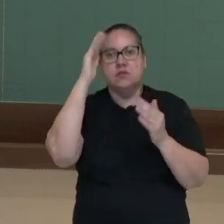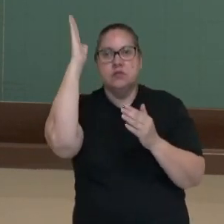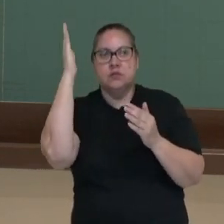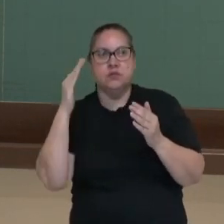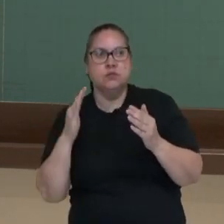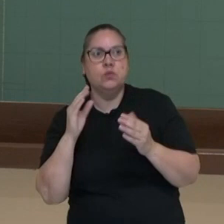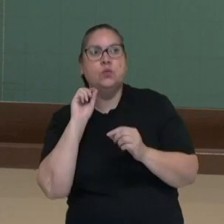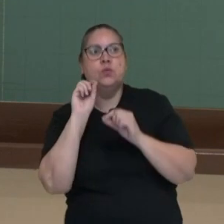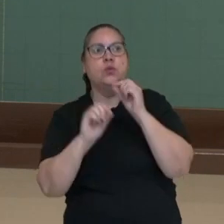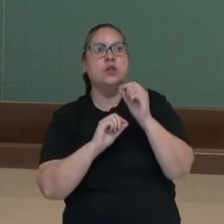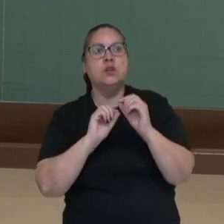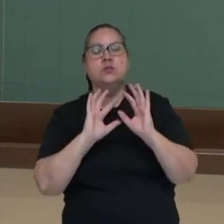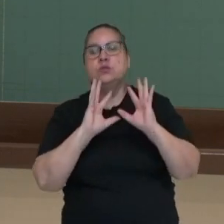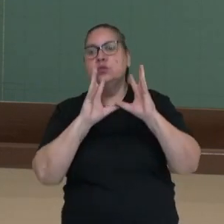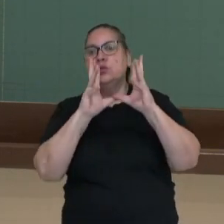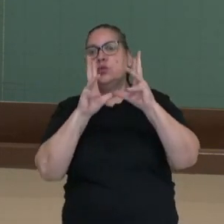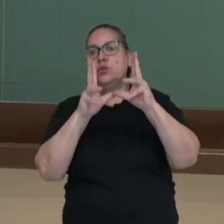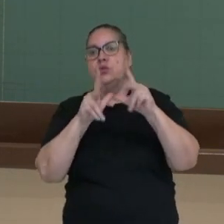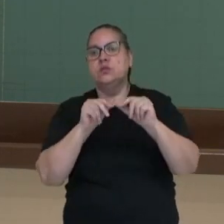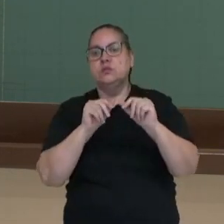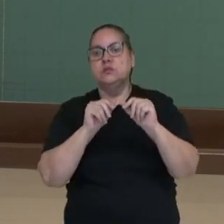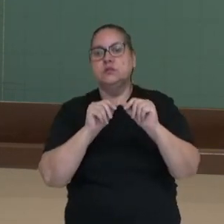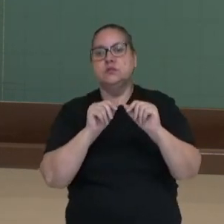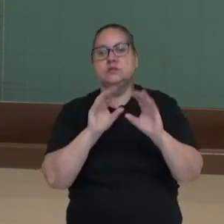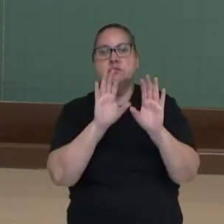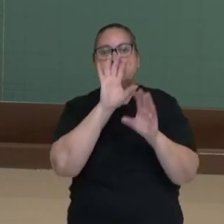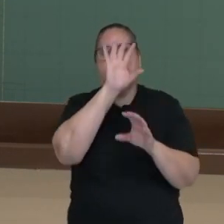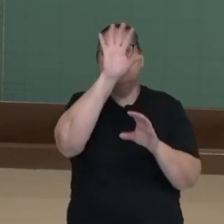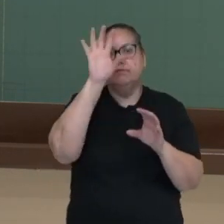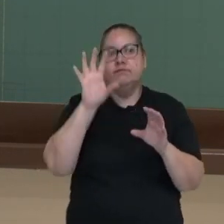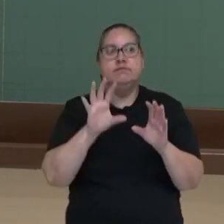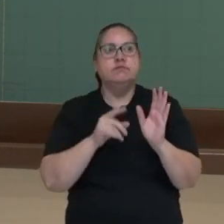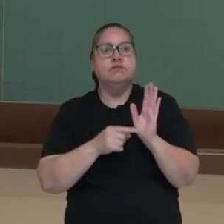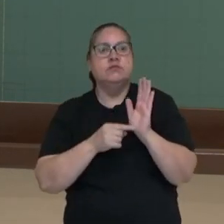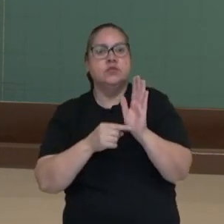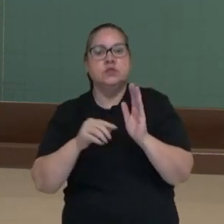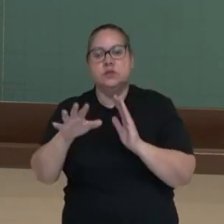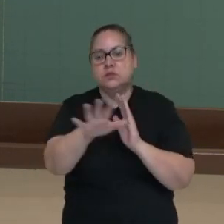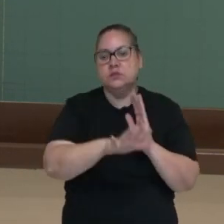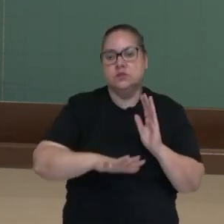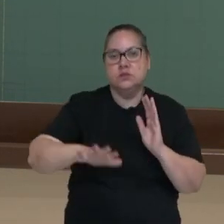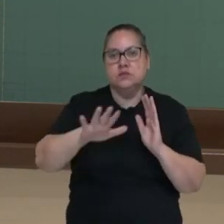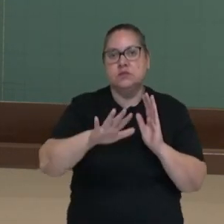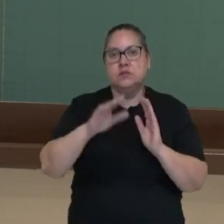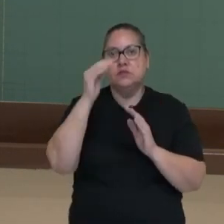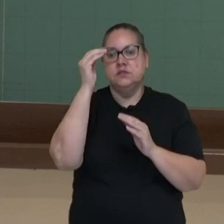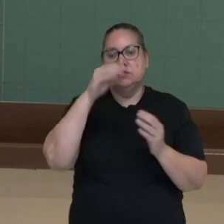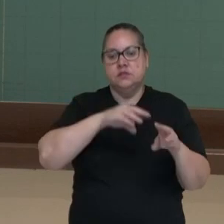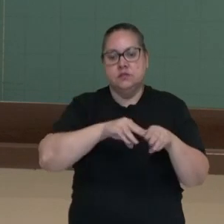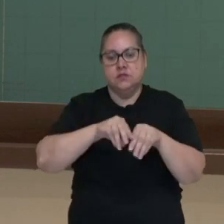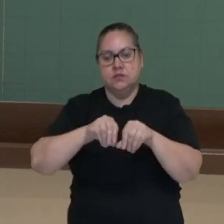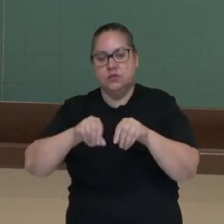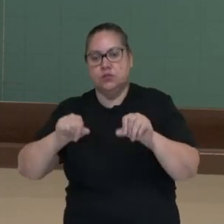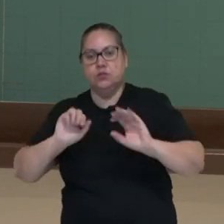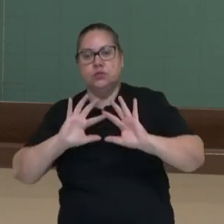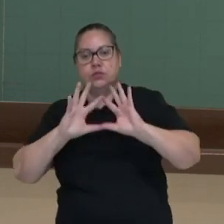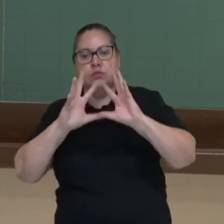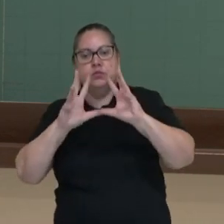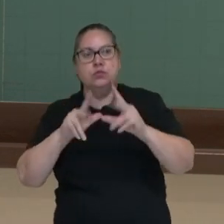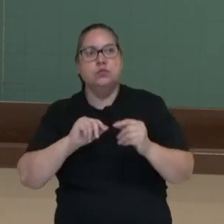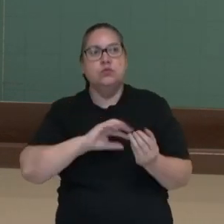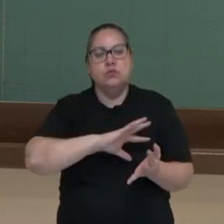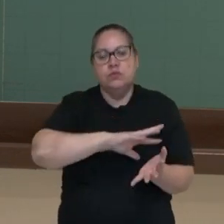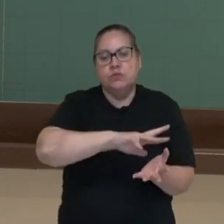relevo, então? São todas essas formas que representam a superfície terrestre. Todo o formato da